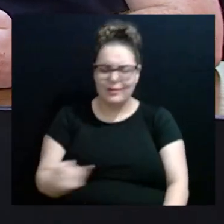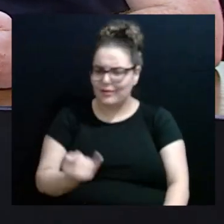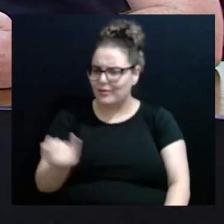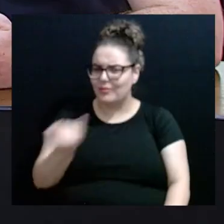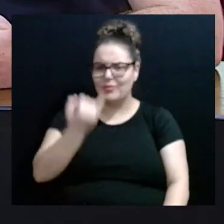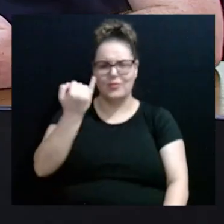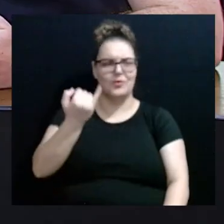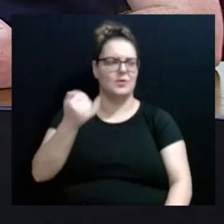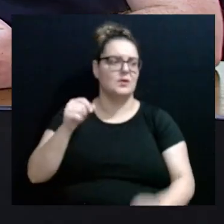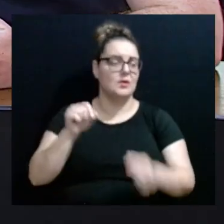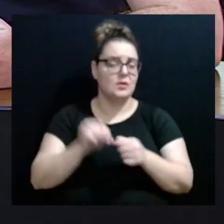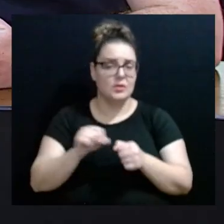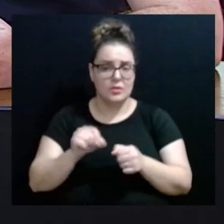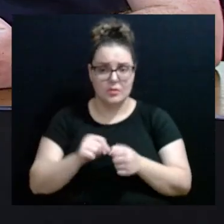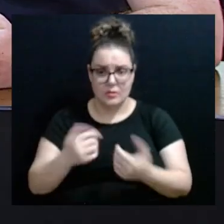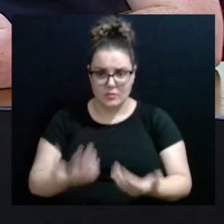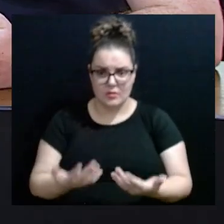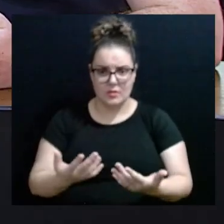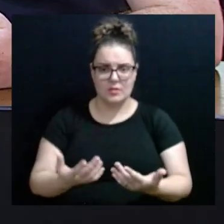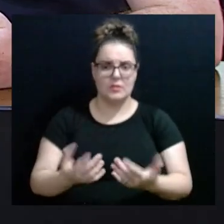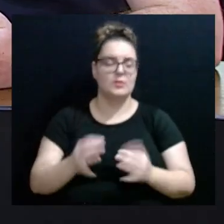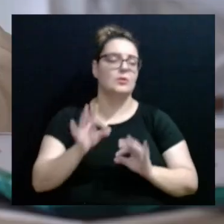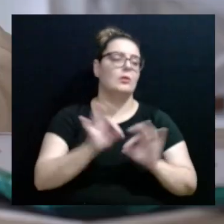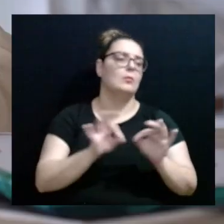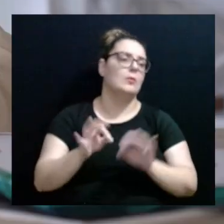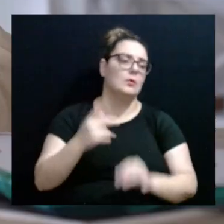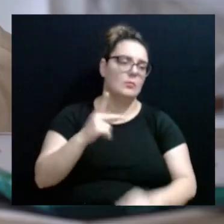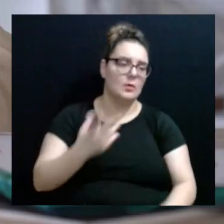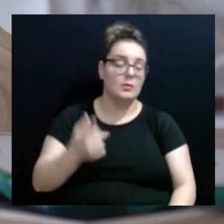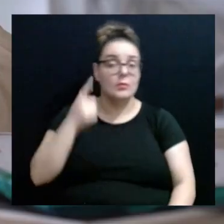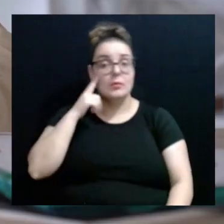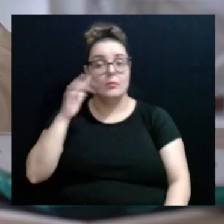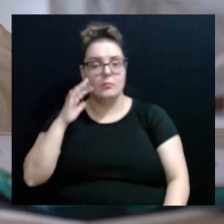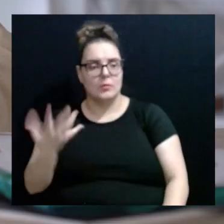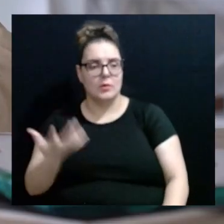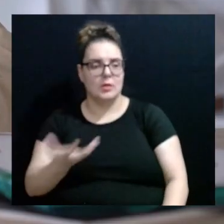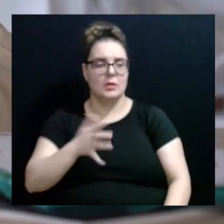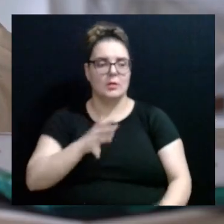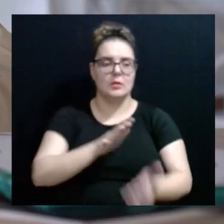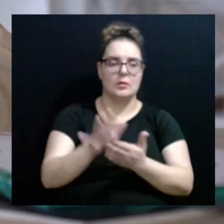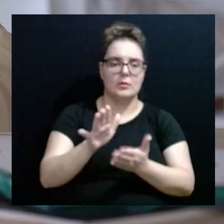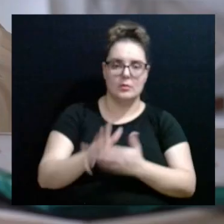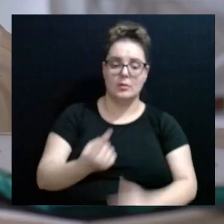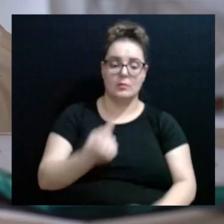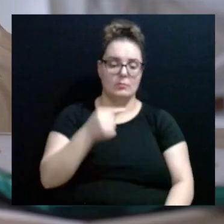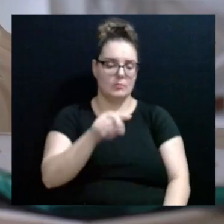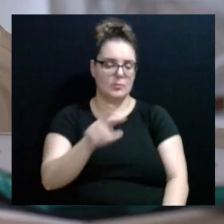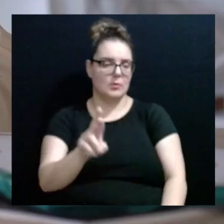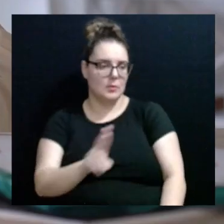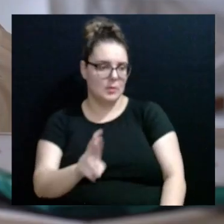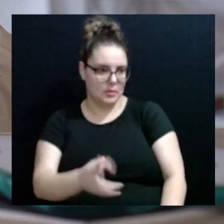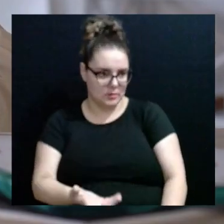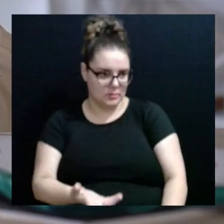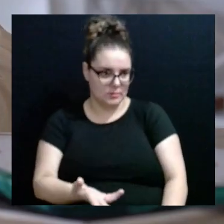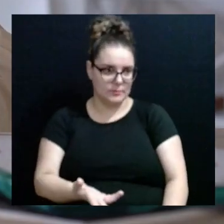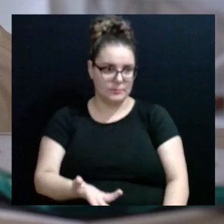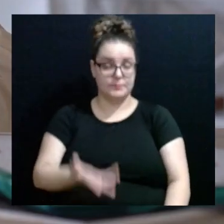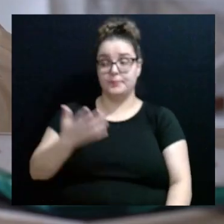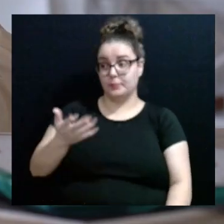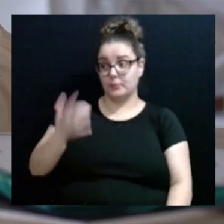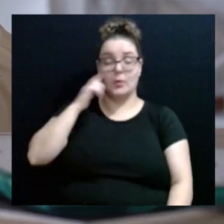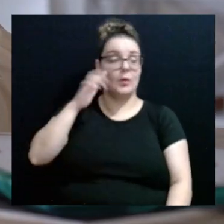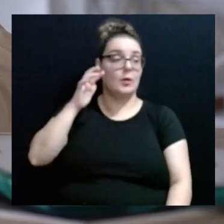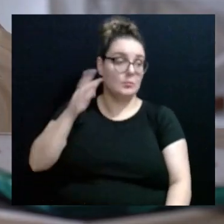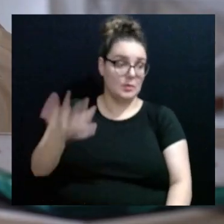fundamental que você faça o seu planejamento. Vamos imaginar que eu quero gastar R$1.000,